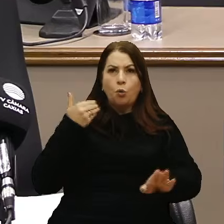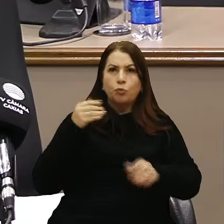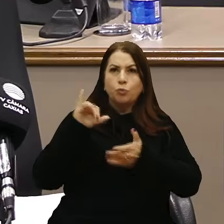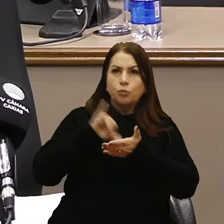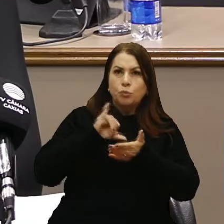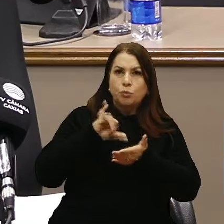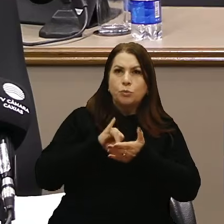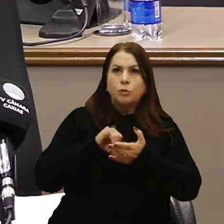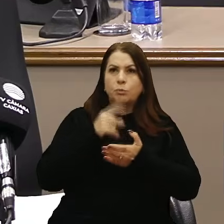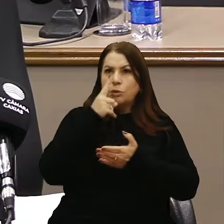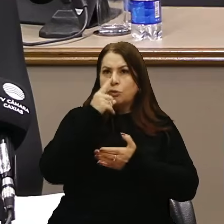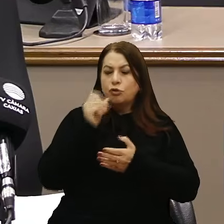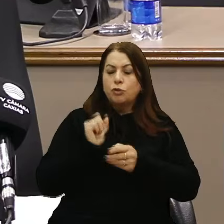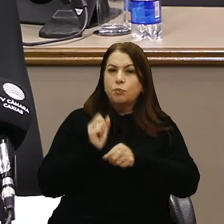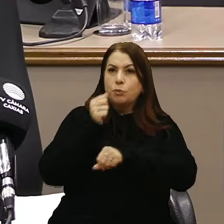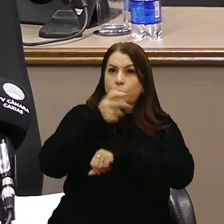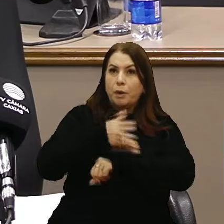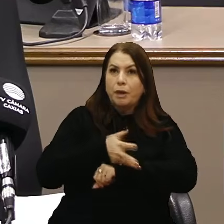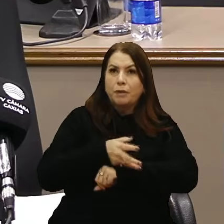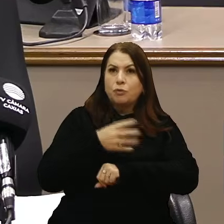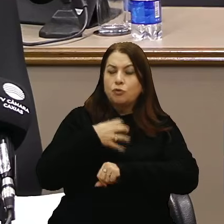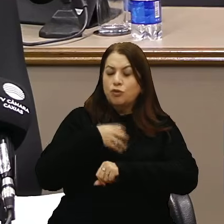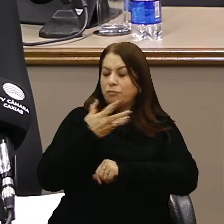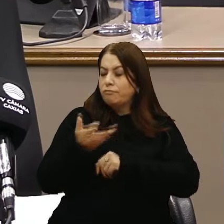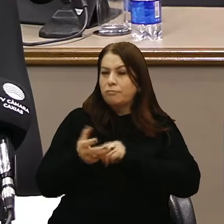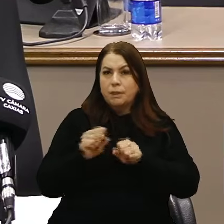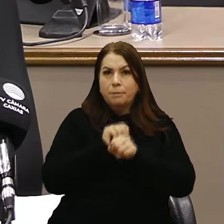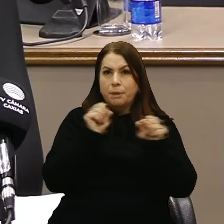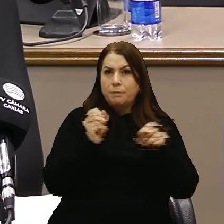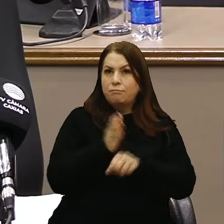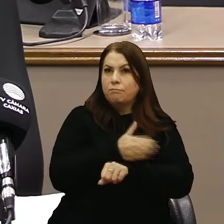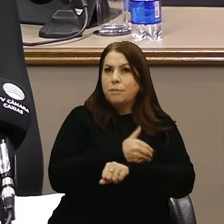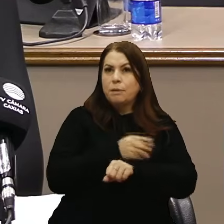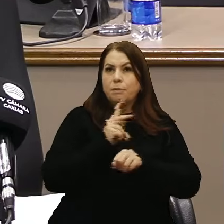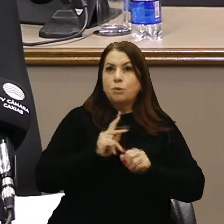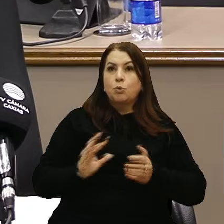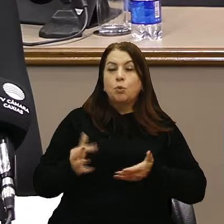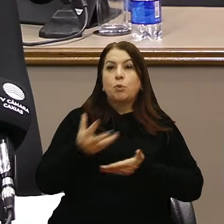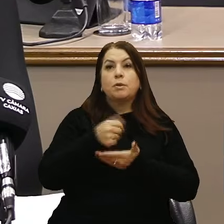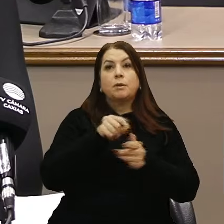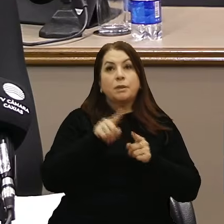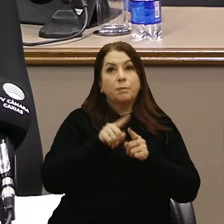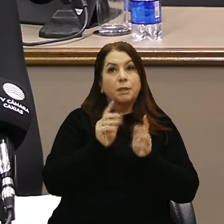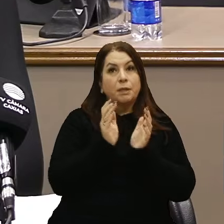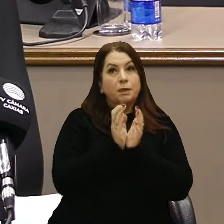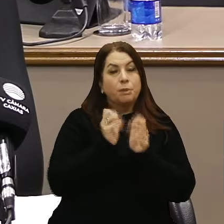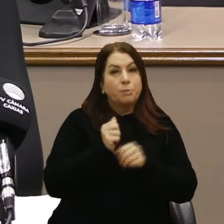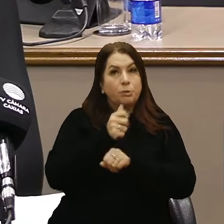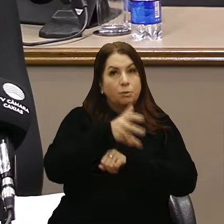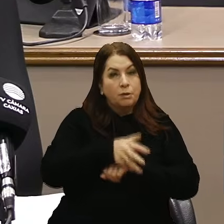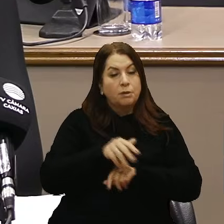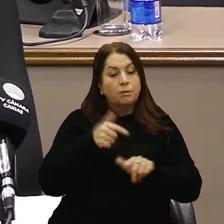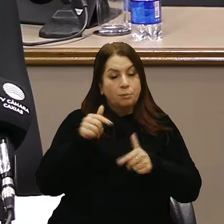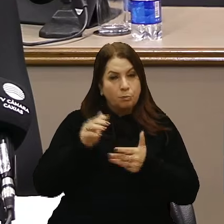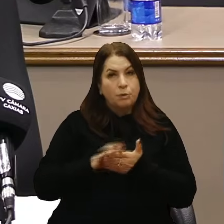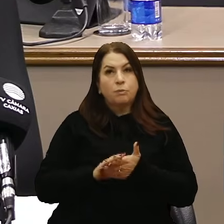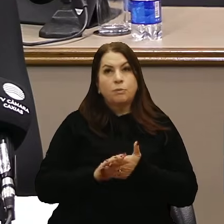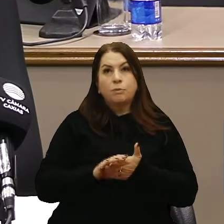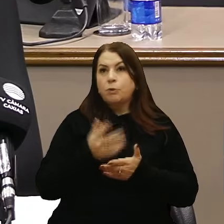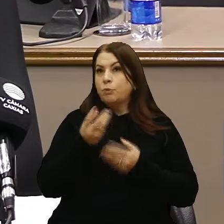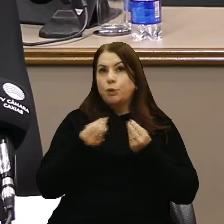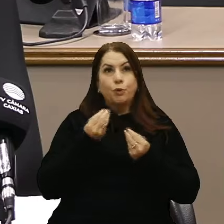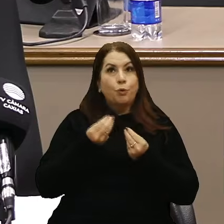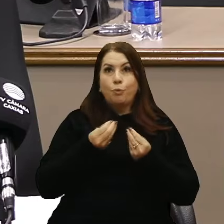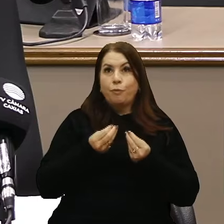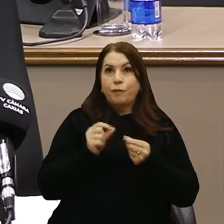passa por uma lixeira na madrugada, está ali do jeito que está. De manhã cedo está o pessoal da Codeca, e também tem equipe na madrugada trabalhando, né, mas não tem como dar